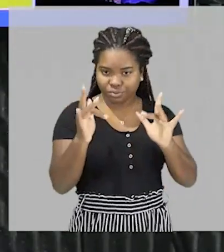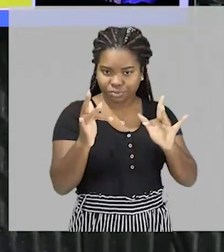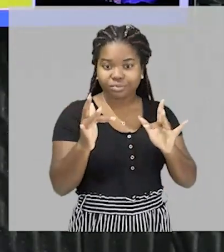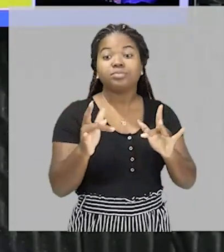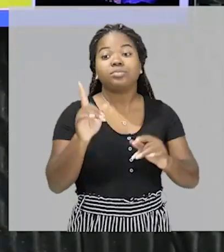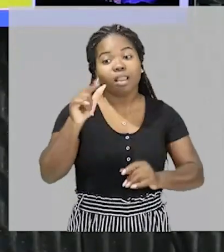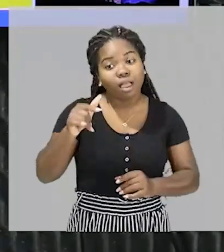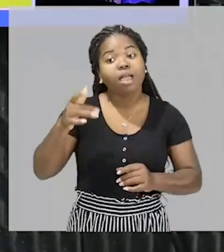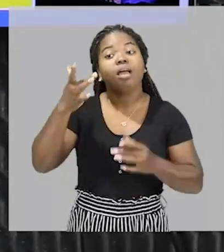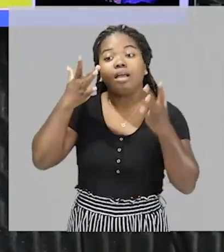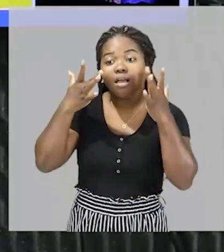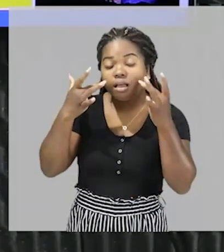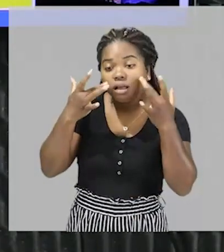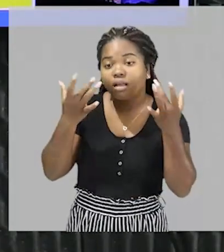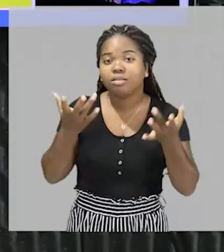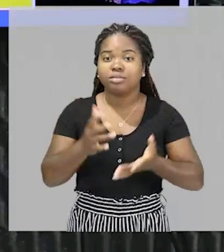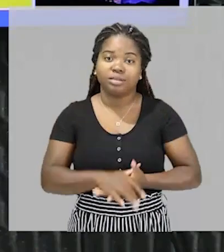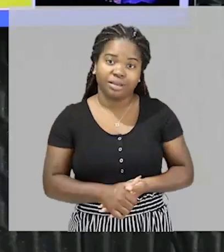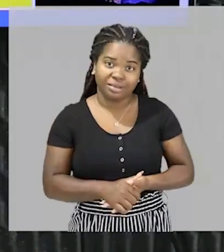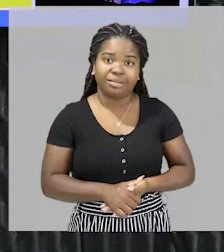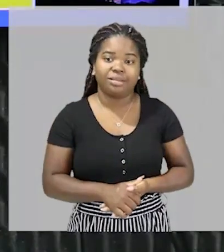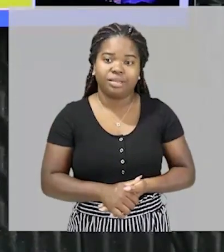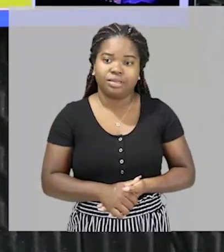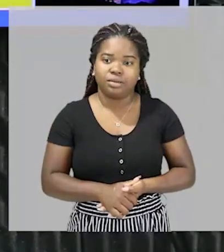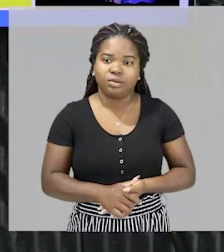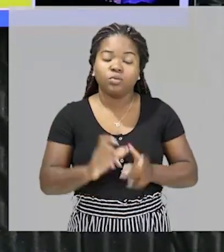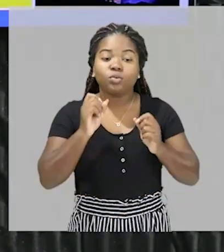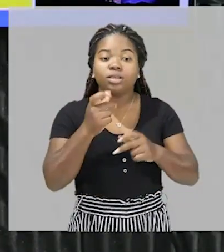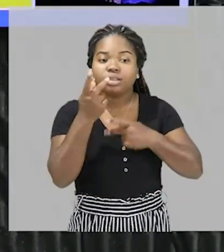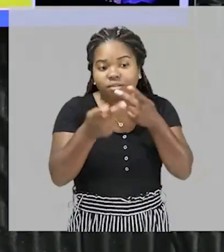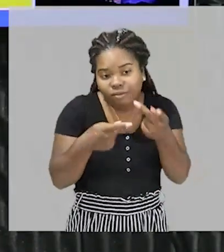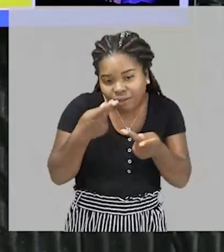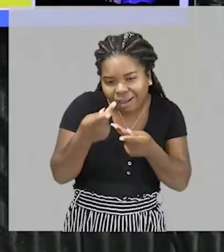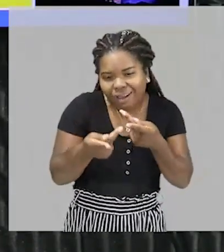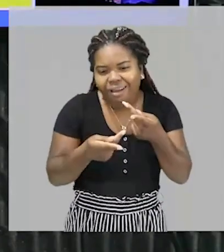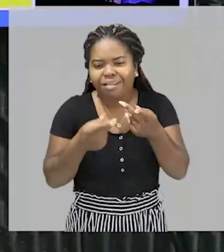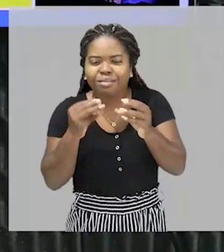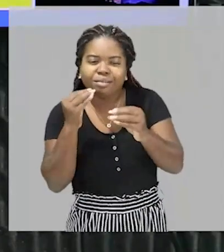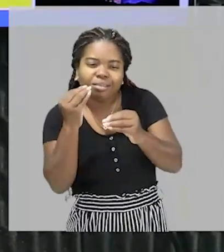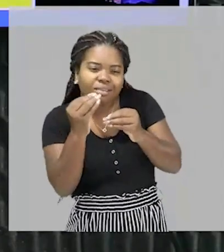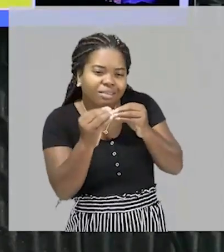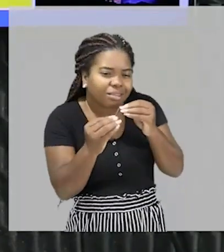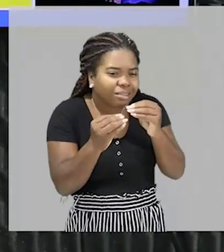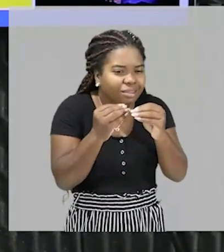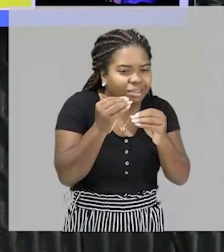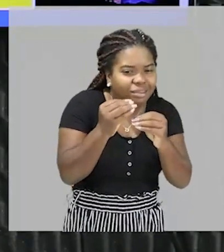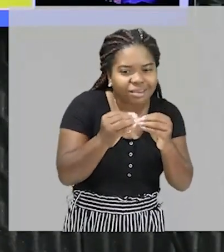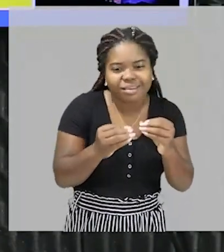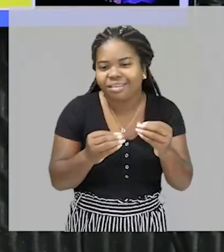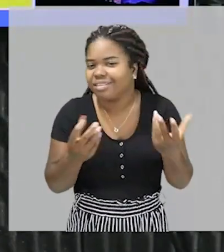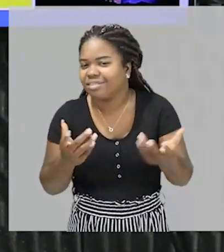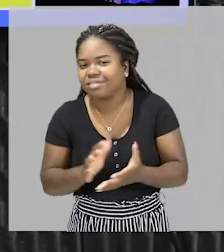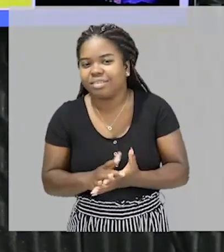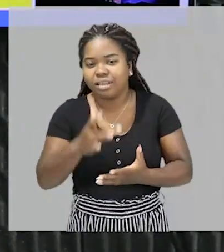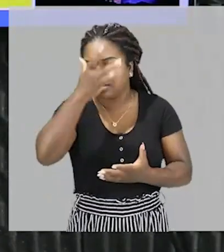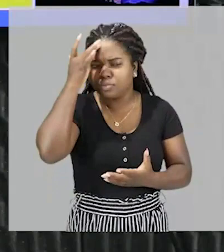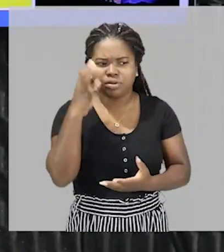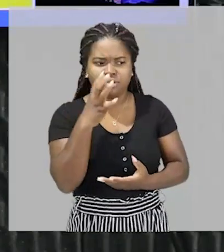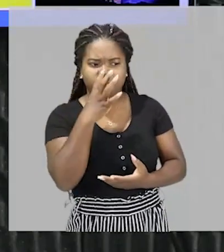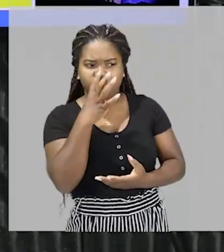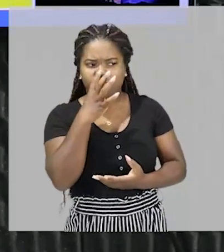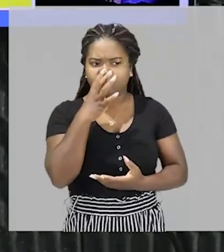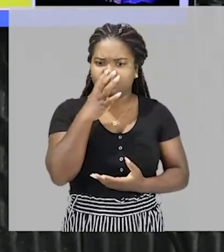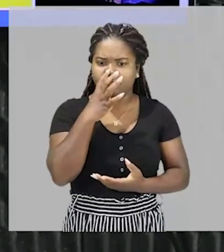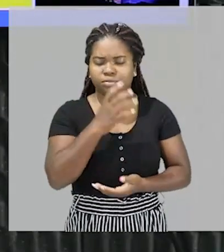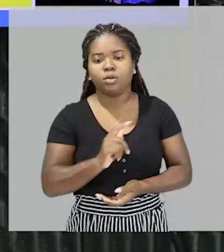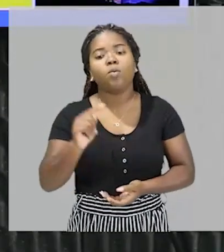casais apaixonados estão lá, eles são os atores. O que eles falam é o texto. Quem tiver ao redor é a plateia, o público.